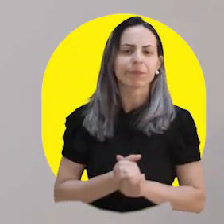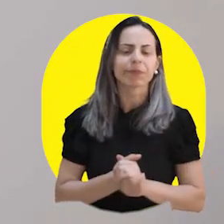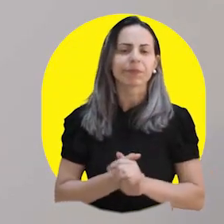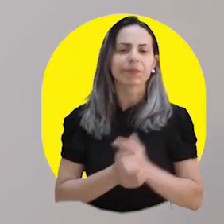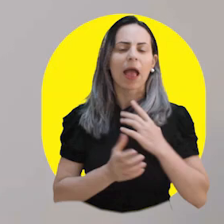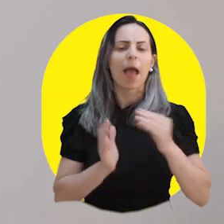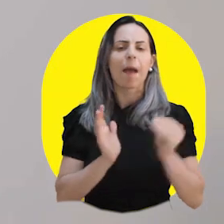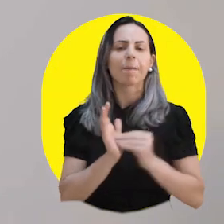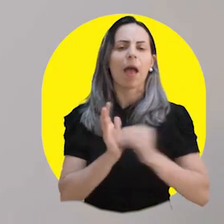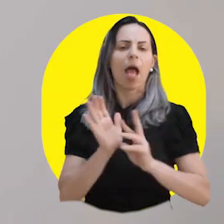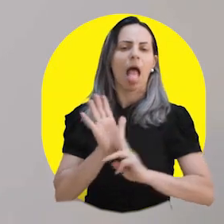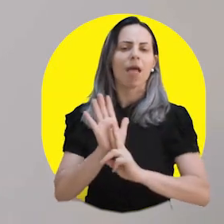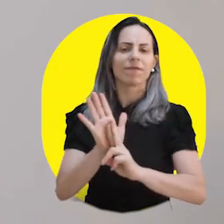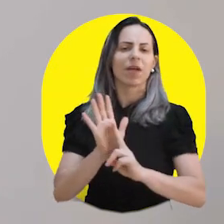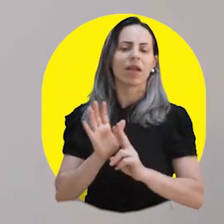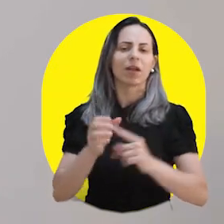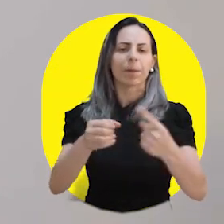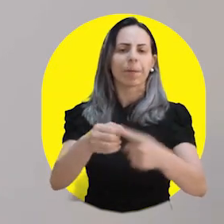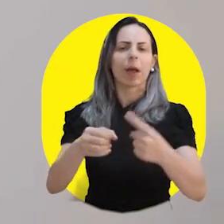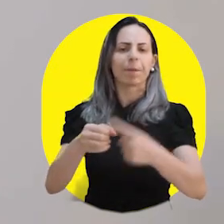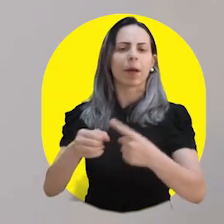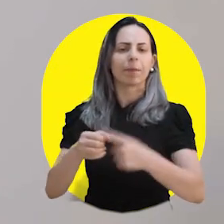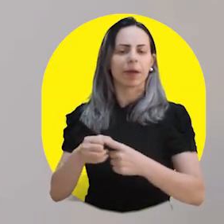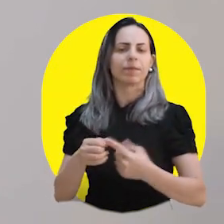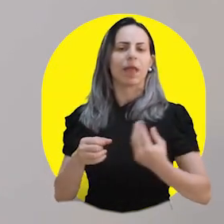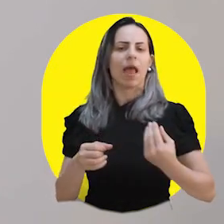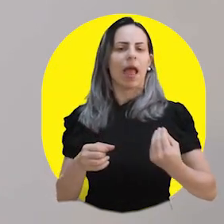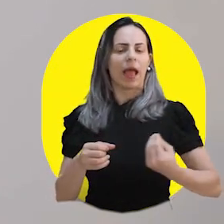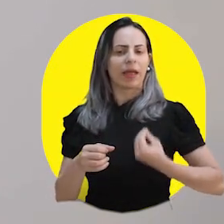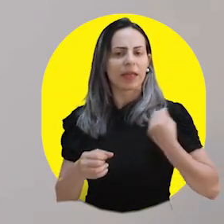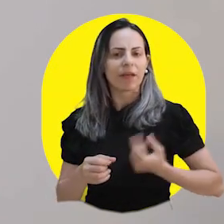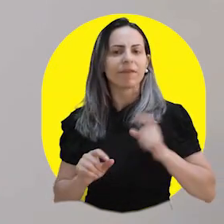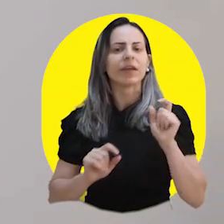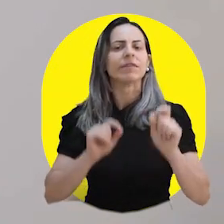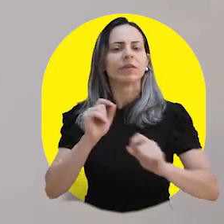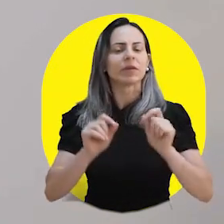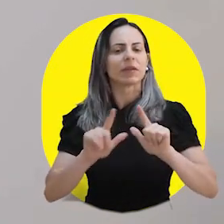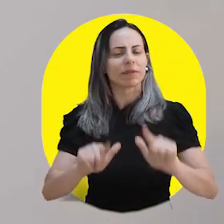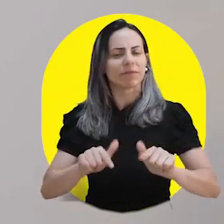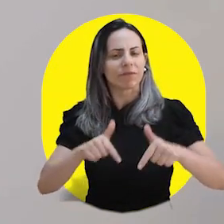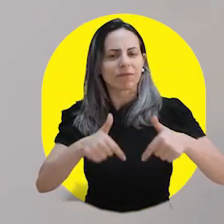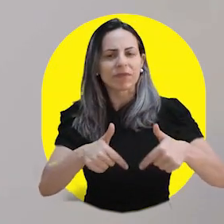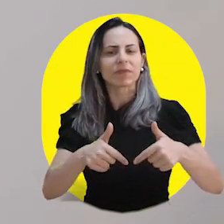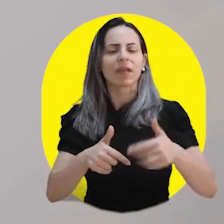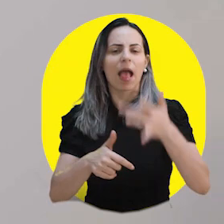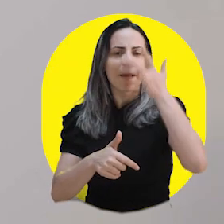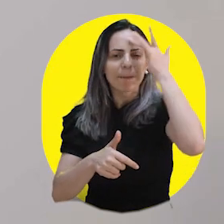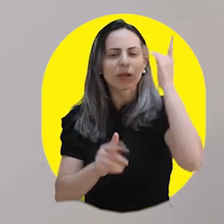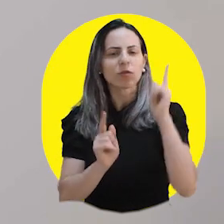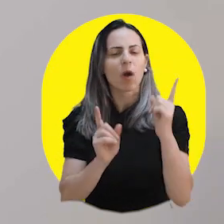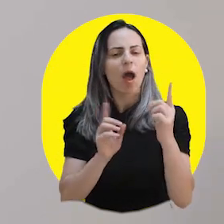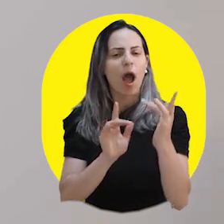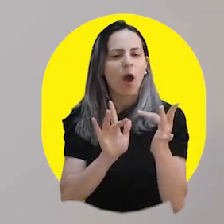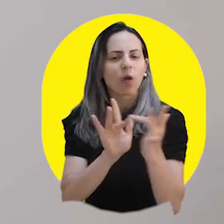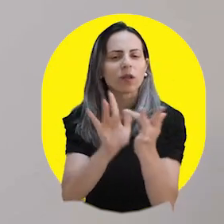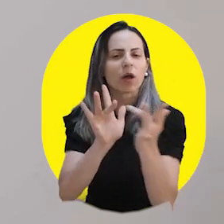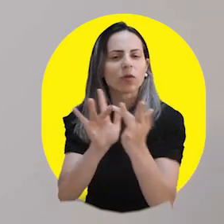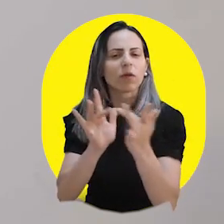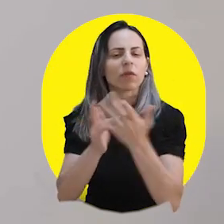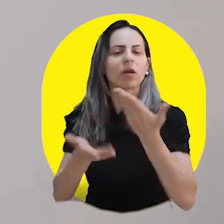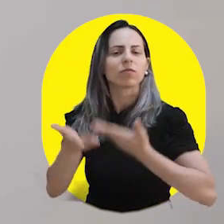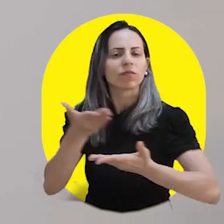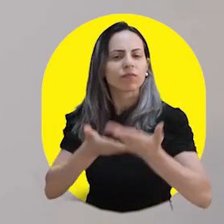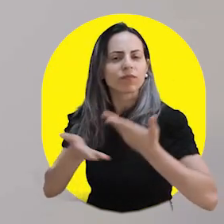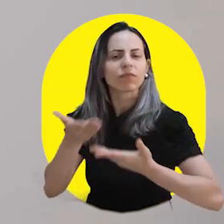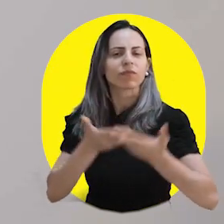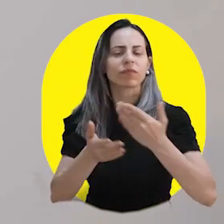Aí perdemos a referência da sociedade de bairro, as que sobrevivem tentam a duras penas trazer as pessoas para conversar, para preservar